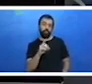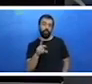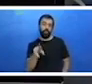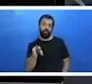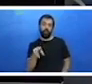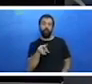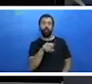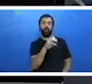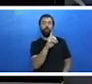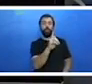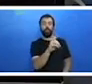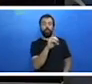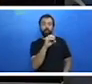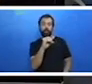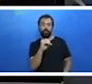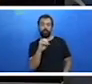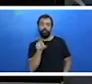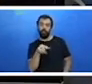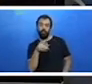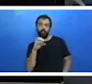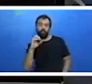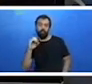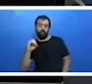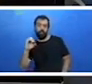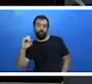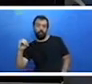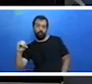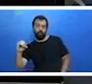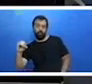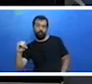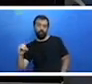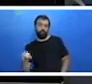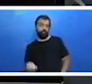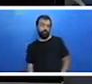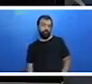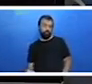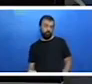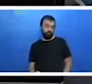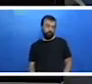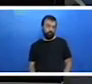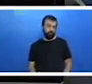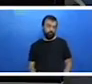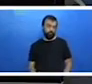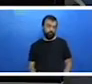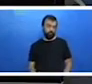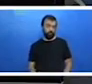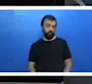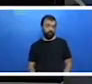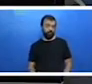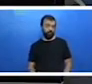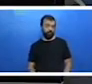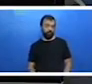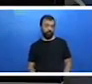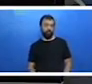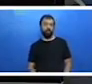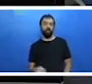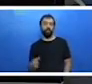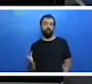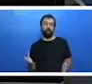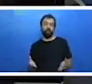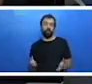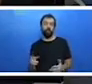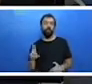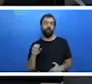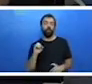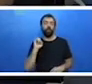centavos, eu vou ter 10 na parte inteira e 50 centavos na parte decimal. Não é assim?